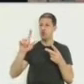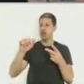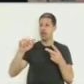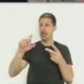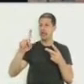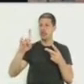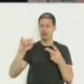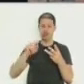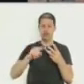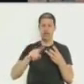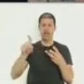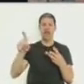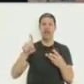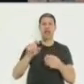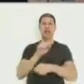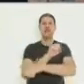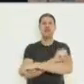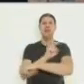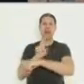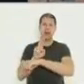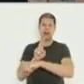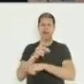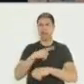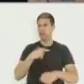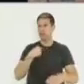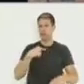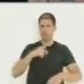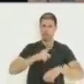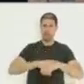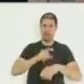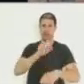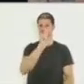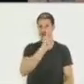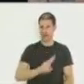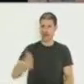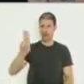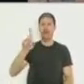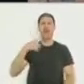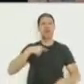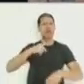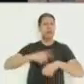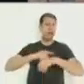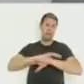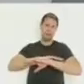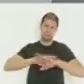Alvorada da Barra. Meu tempo se encerrou, mais uma vez, uma ótima semana a todos, que Deus abençoe.